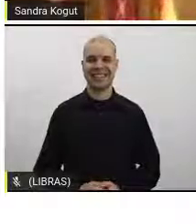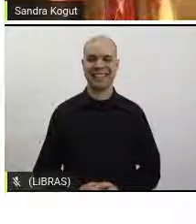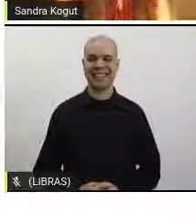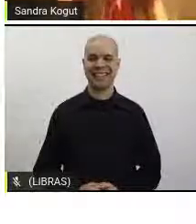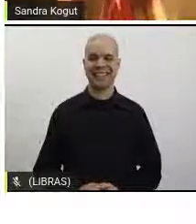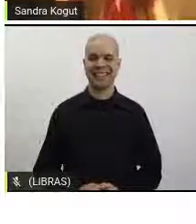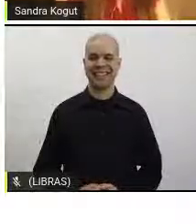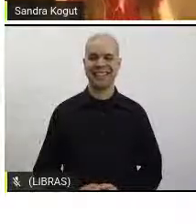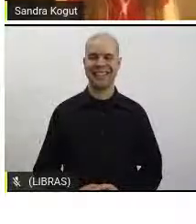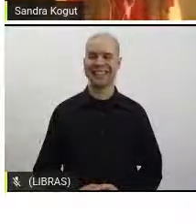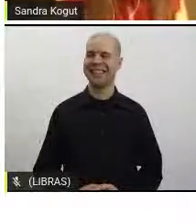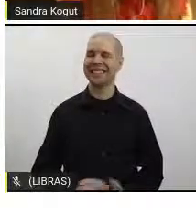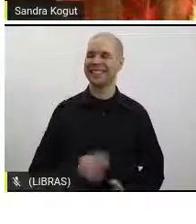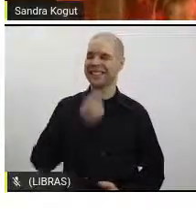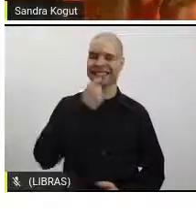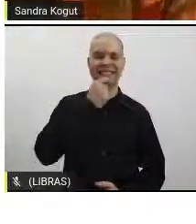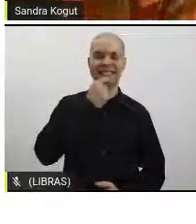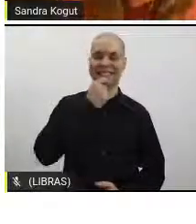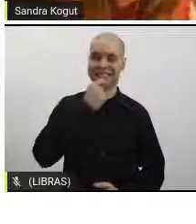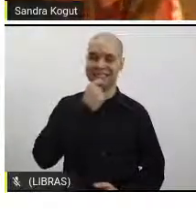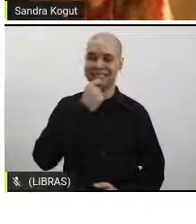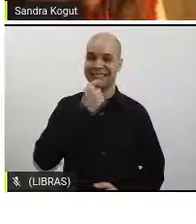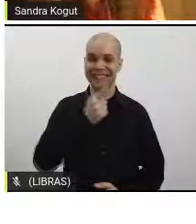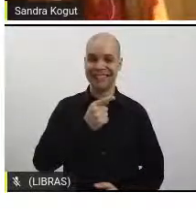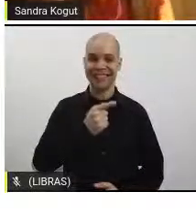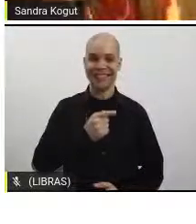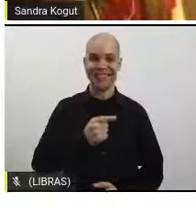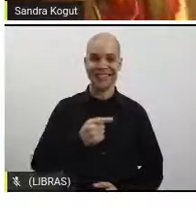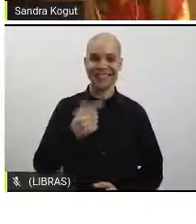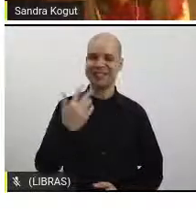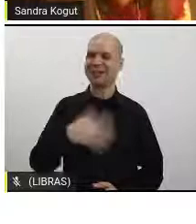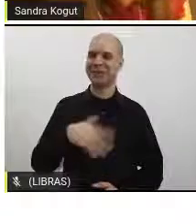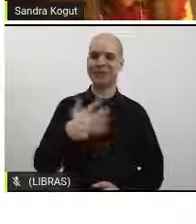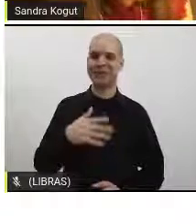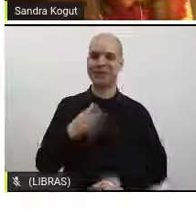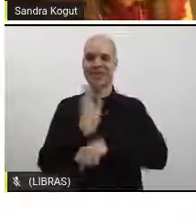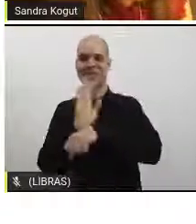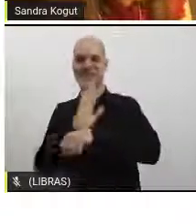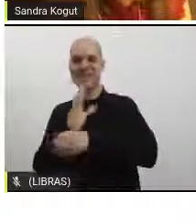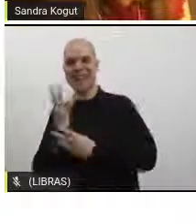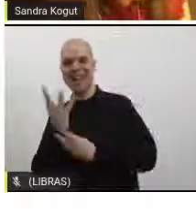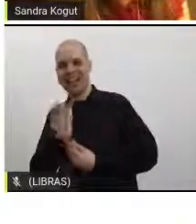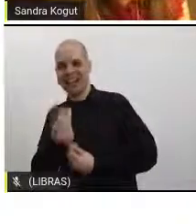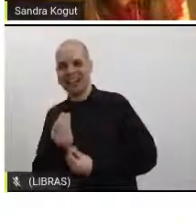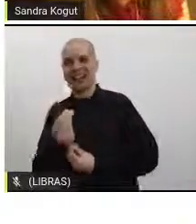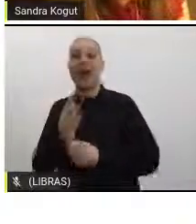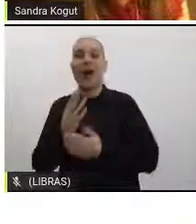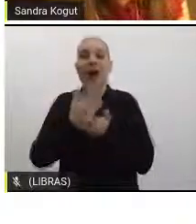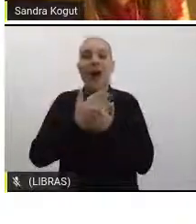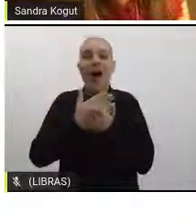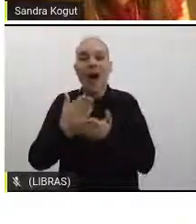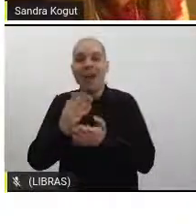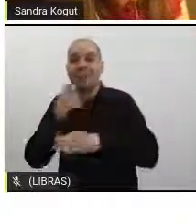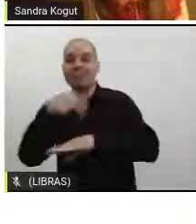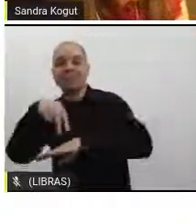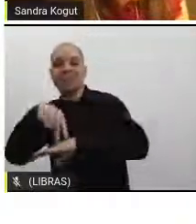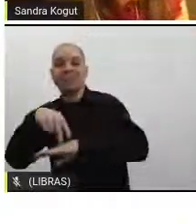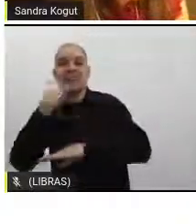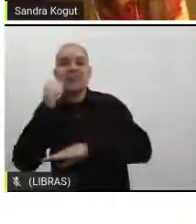Portuguese. Não, eu acho muito divertido as suas videoartes. E esse começa com uma